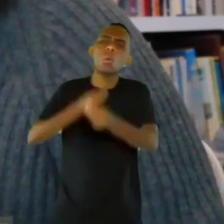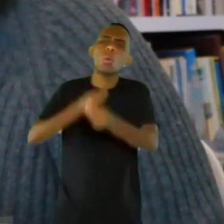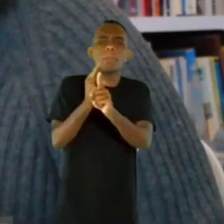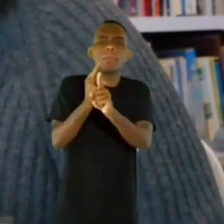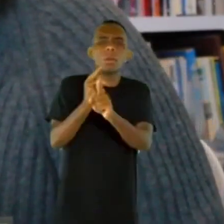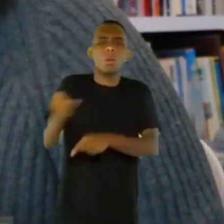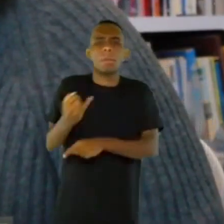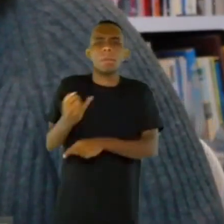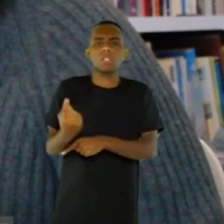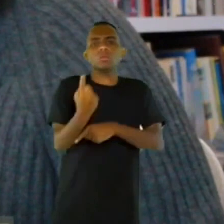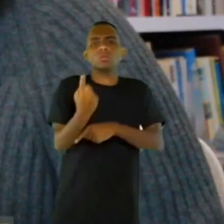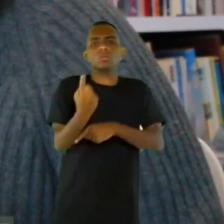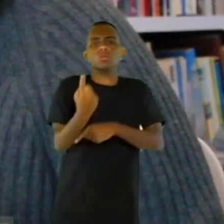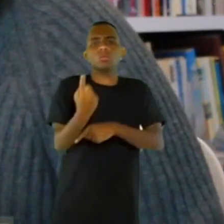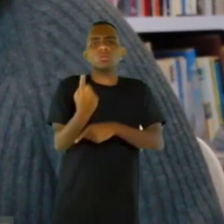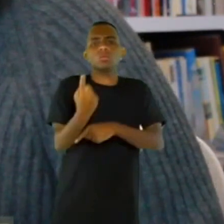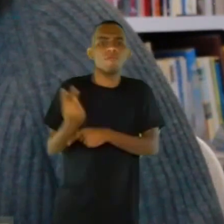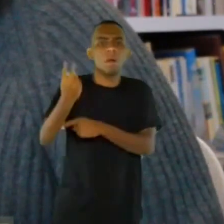O Menos Que Um.